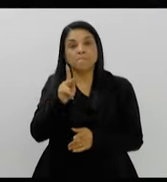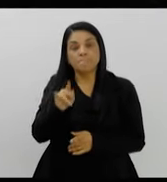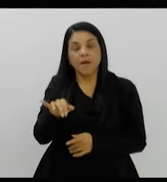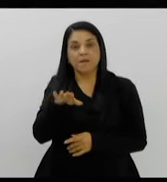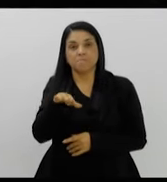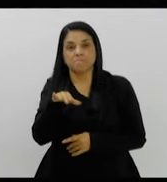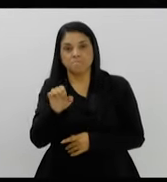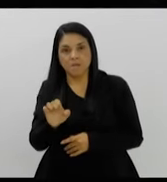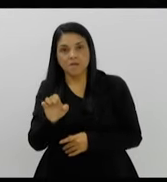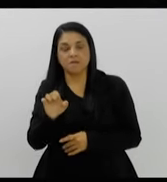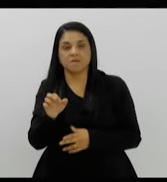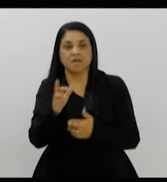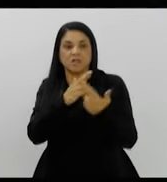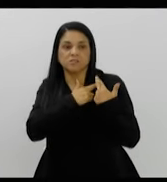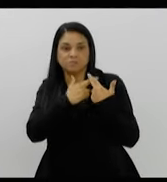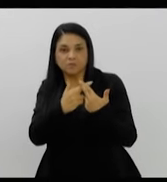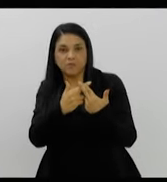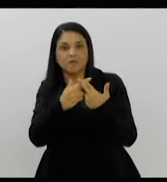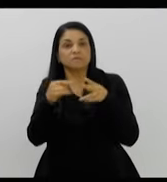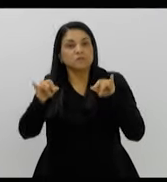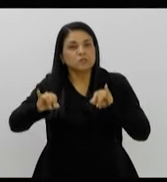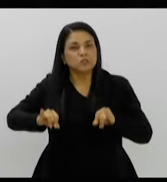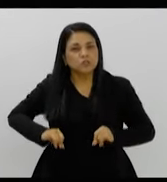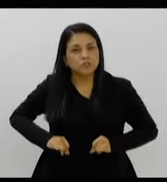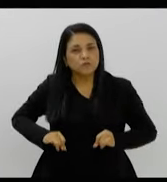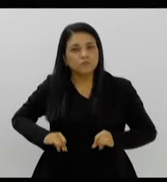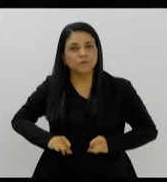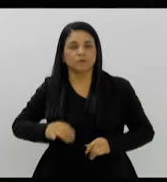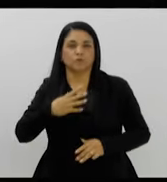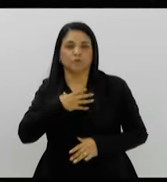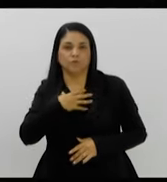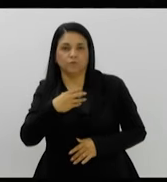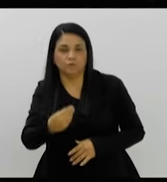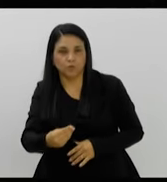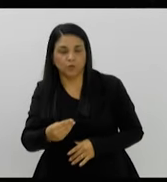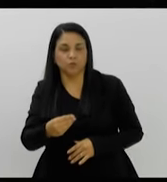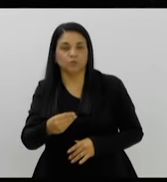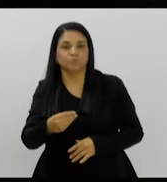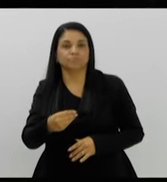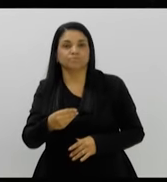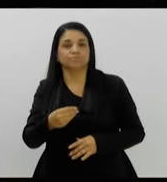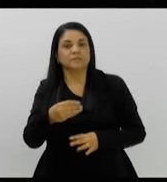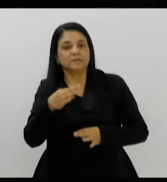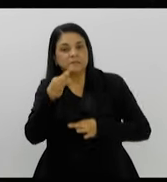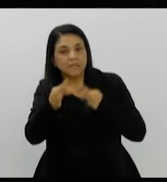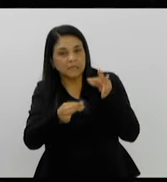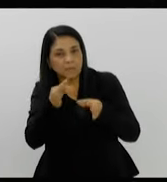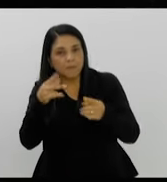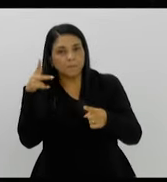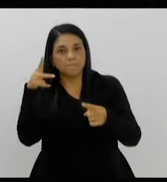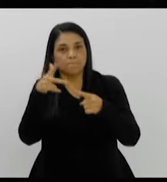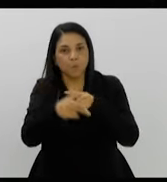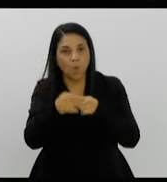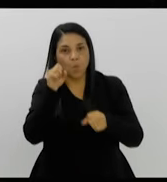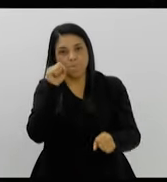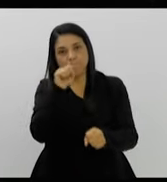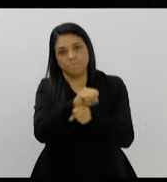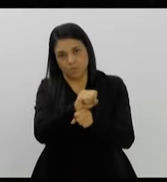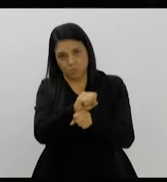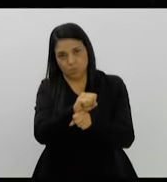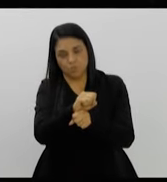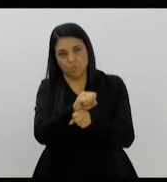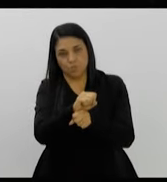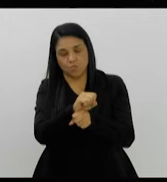mães que estão sofrendo mais uma vez tendo o o tratamento dos seus filhos de interrompido de forma